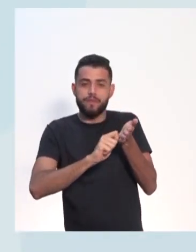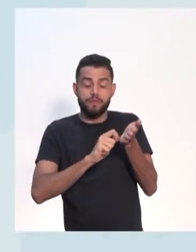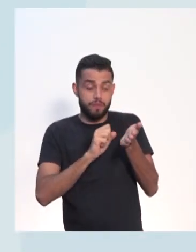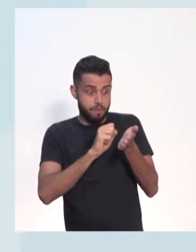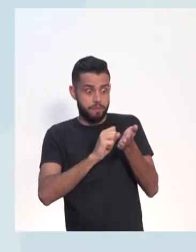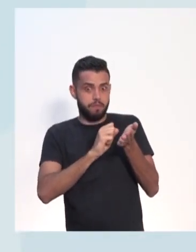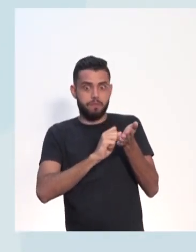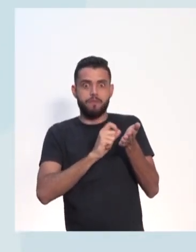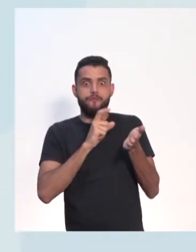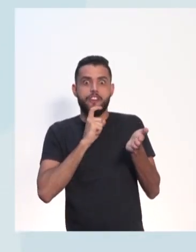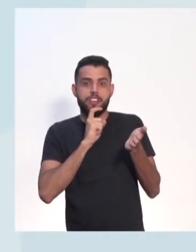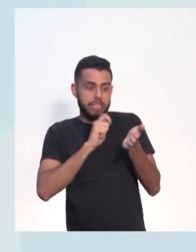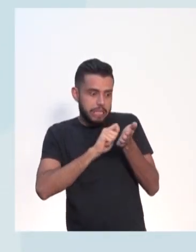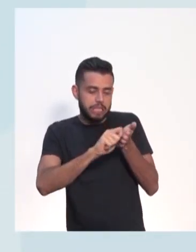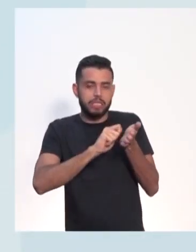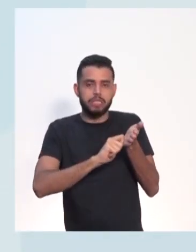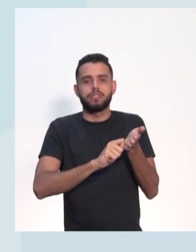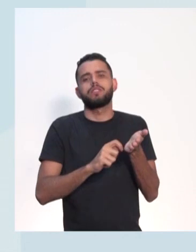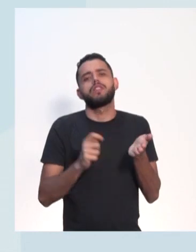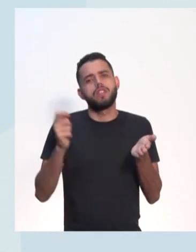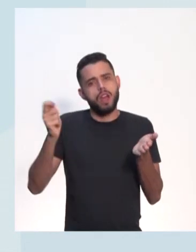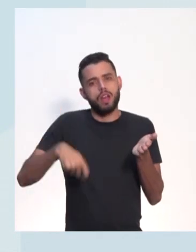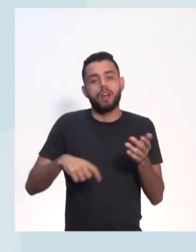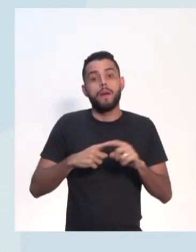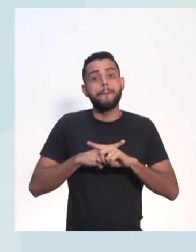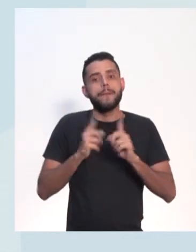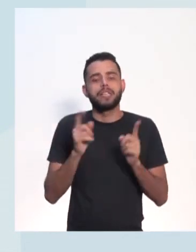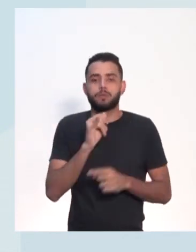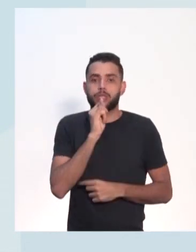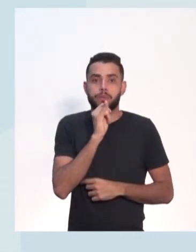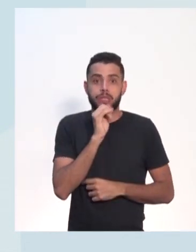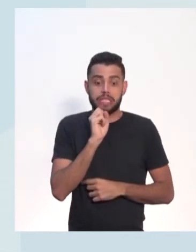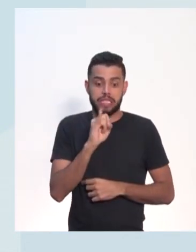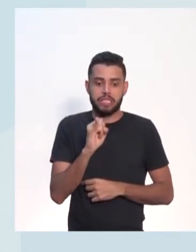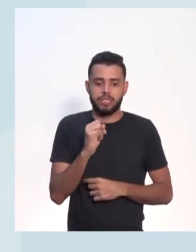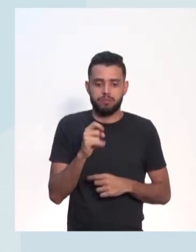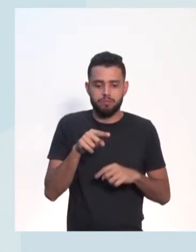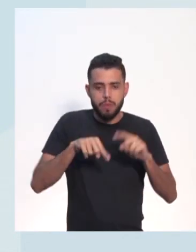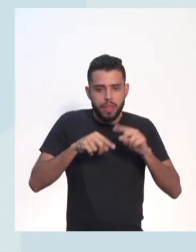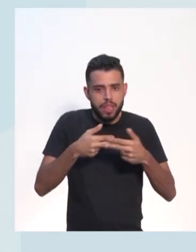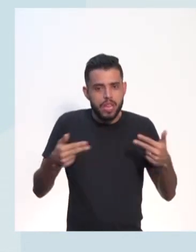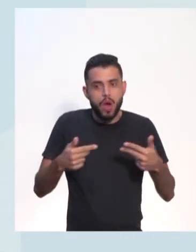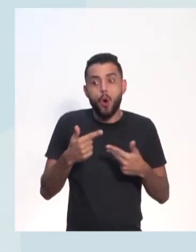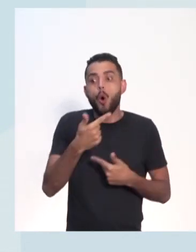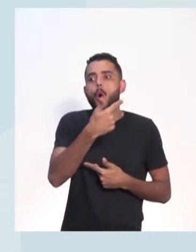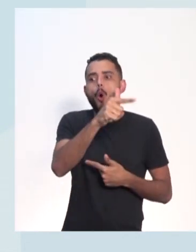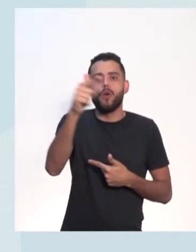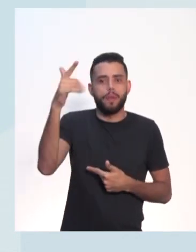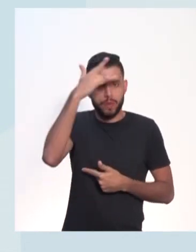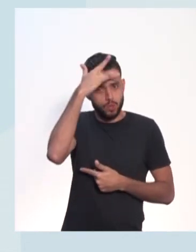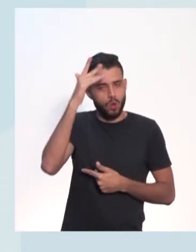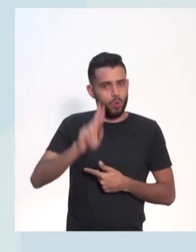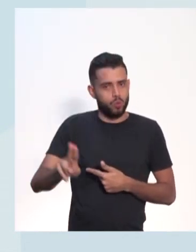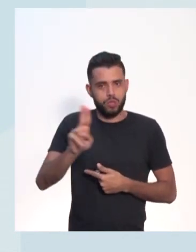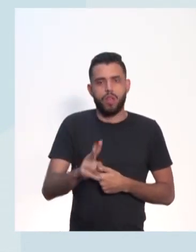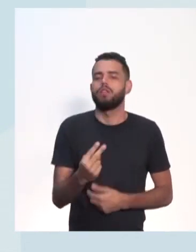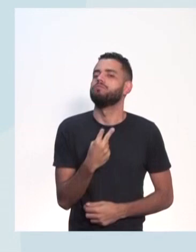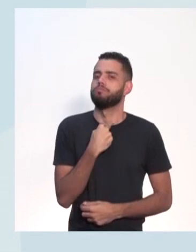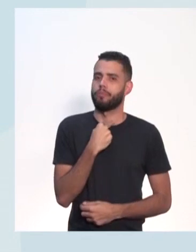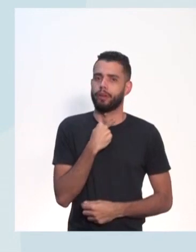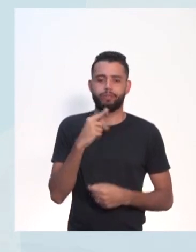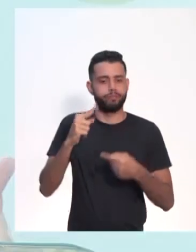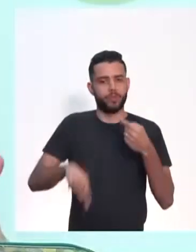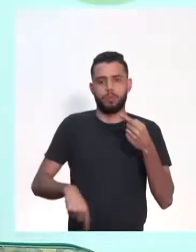Mas se eu estiver utilizando um material que vai ser utilizado por outros alunos, eu não devo fazer isso. É importante que a gente